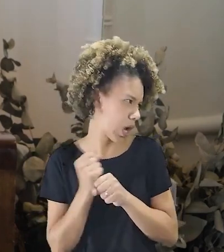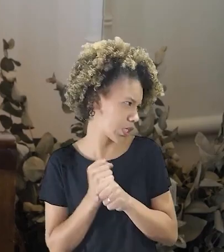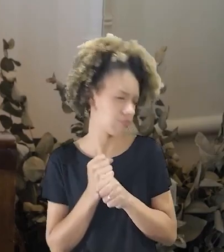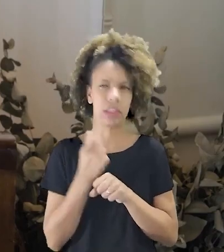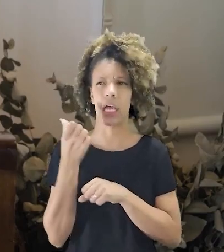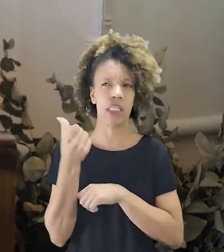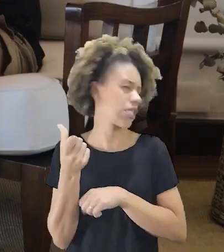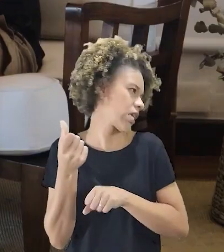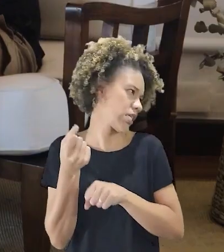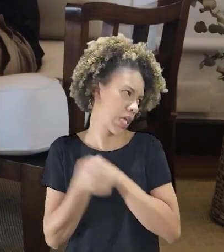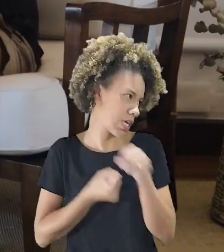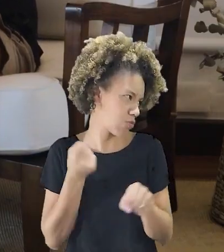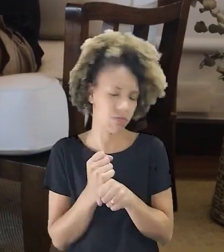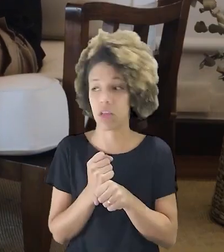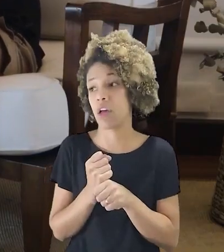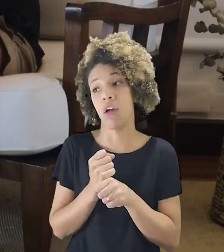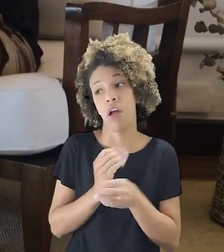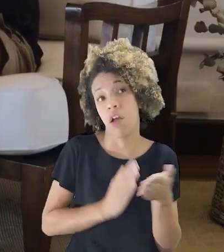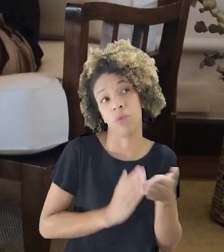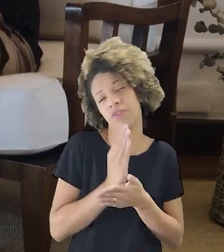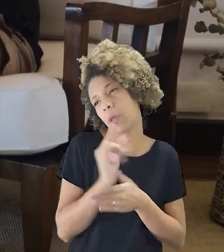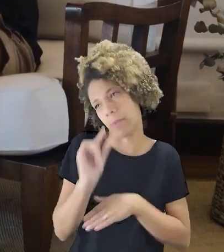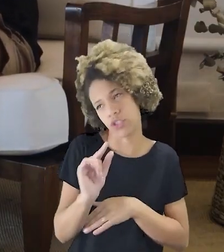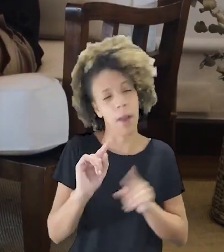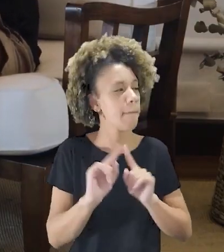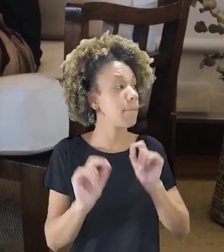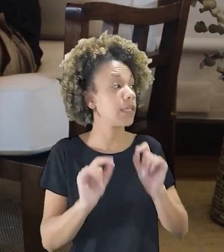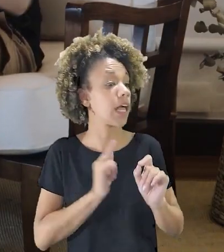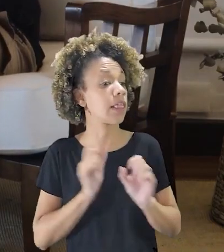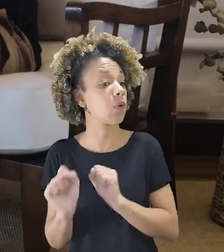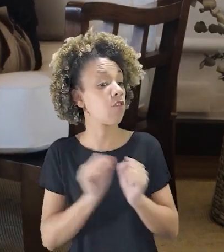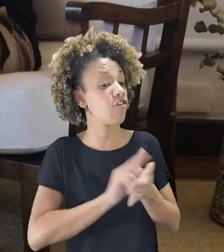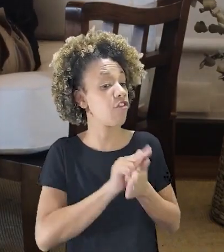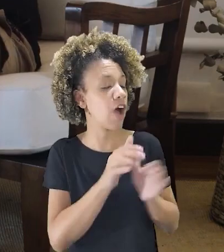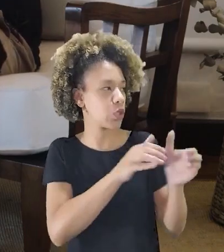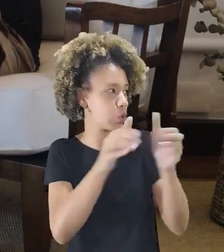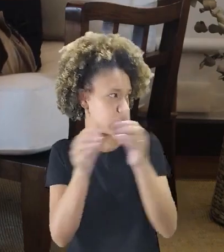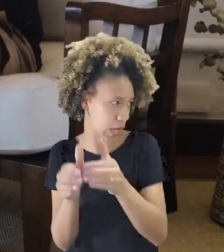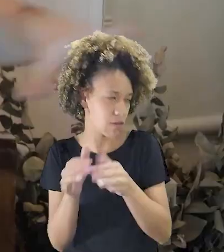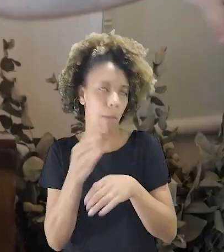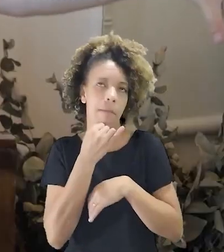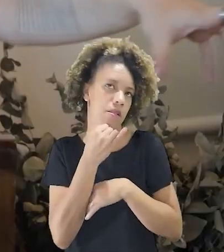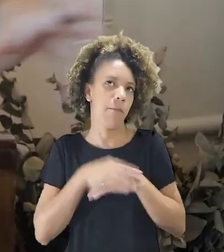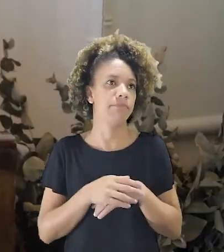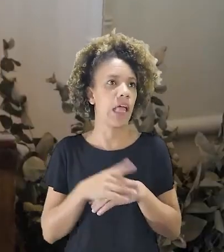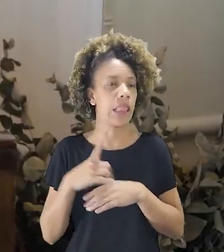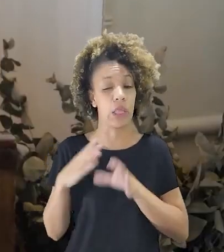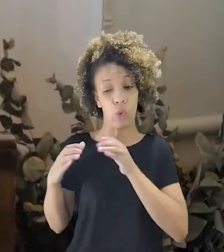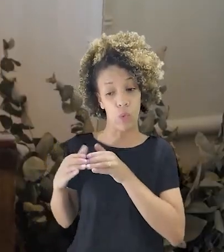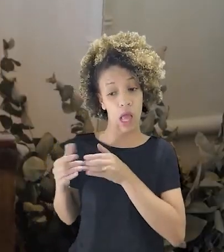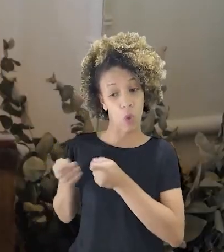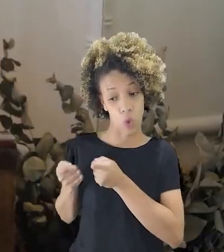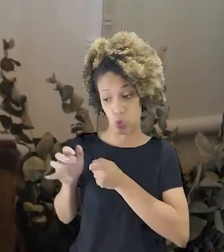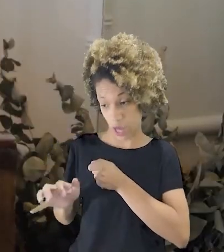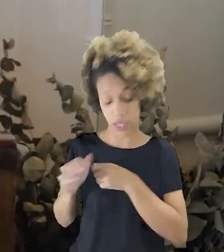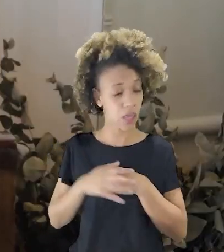8 mandatos, 6 mandatos, aquela coisa toda. Uma renovação baixíssima. Baixíssima. Né? E por conta disso você tem poderes de vários lugares. Né? Tipo, é um cara que vem de uma comunidade que tem que controlar